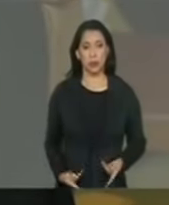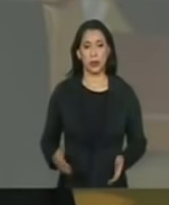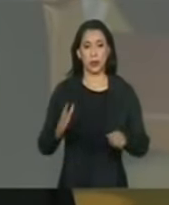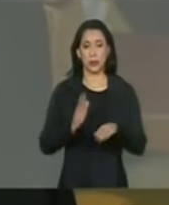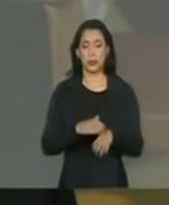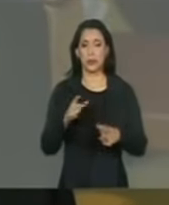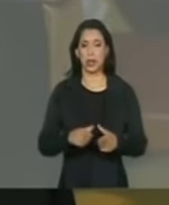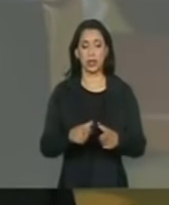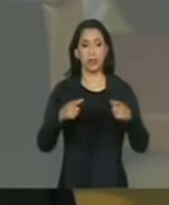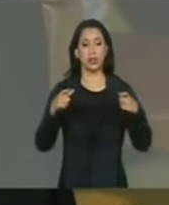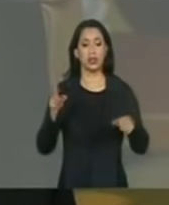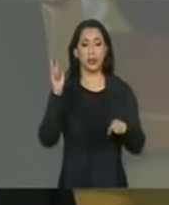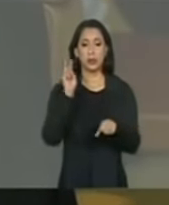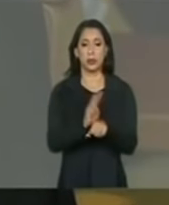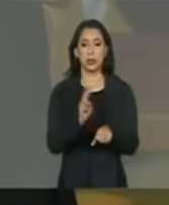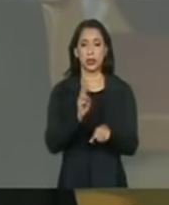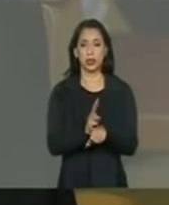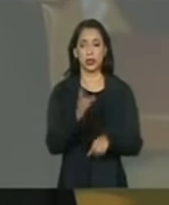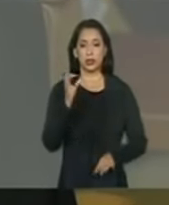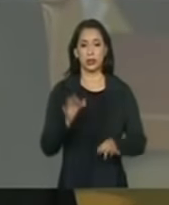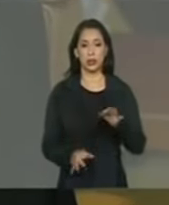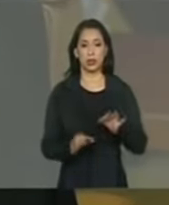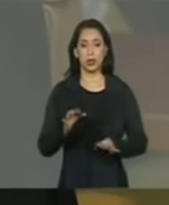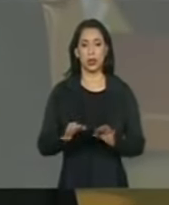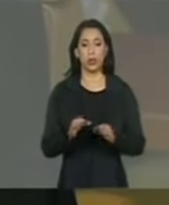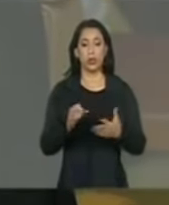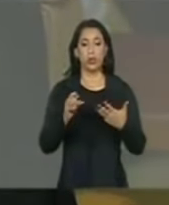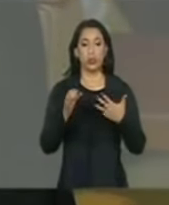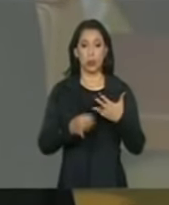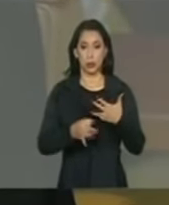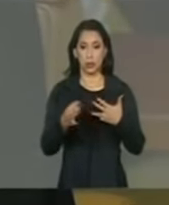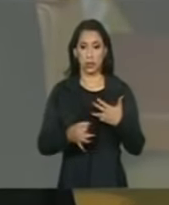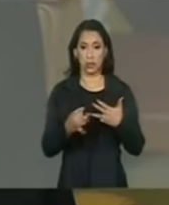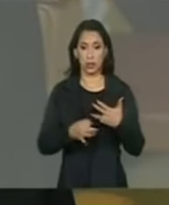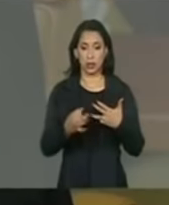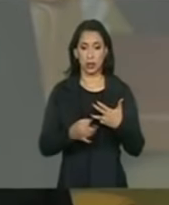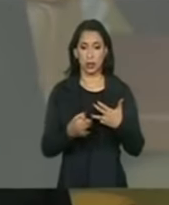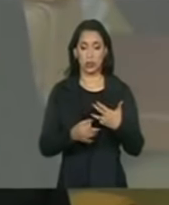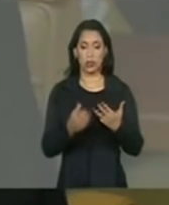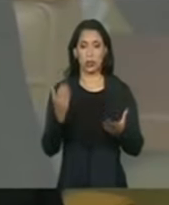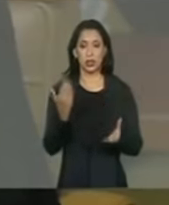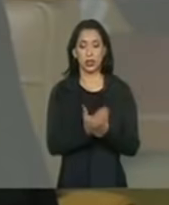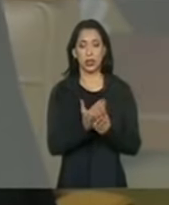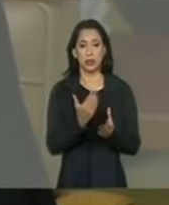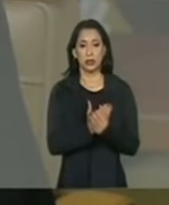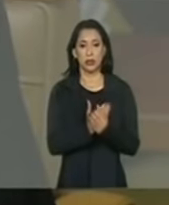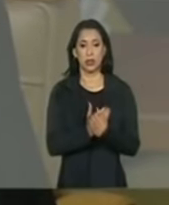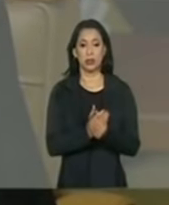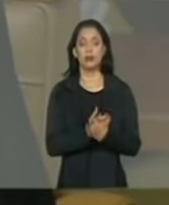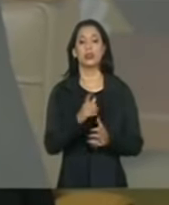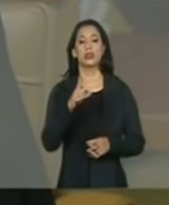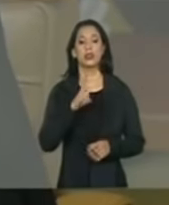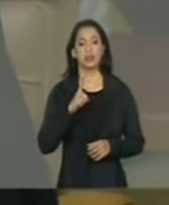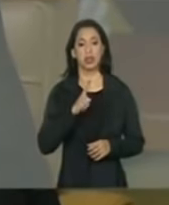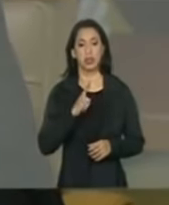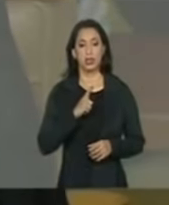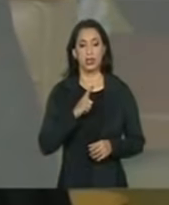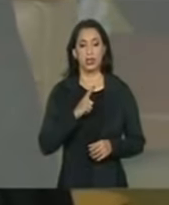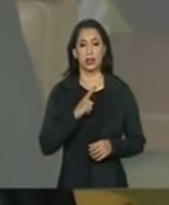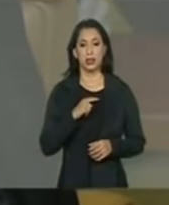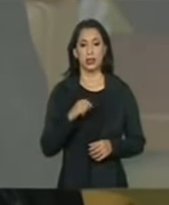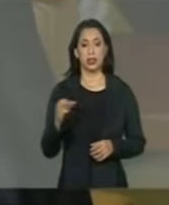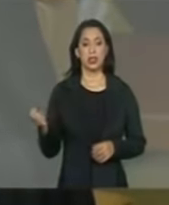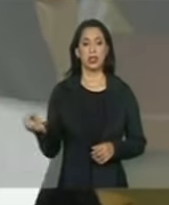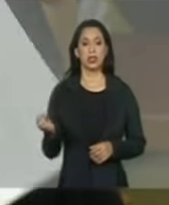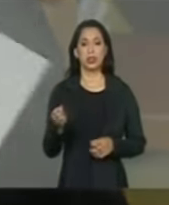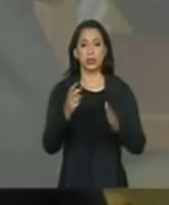ampla proteção jurídica no poder judiciário nesse processo hermenêutico que prestigia o critério da norma mais favorável